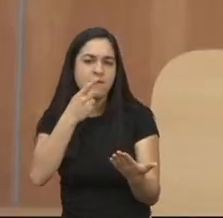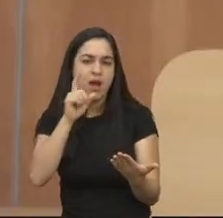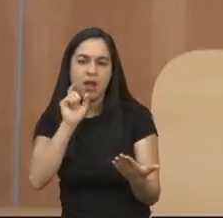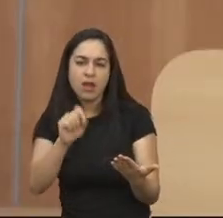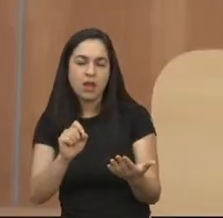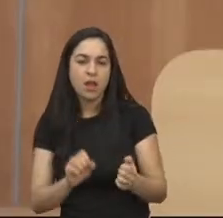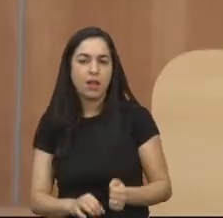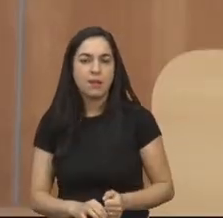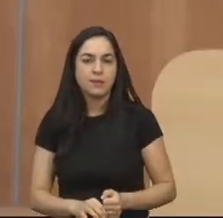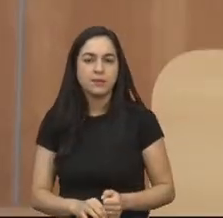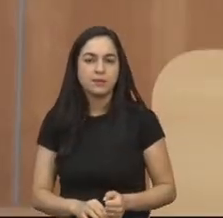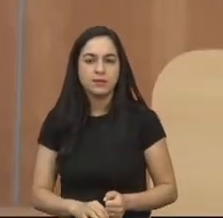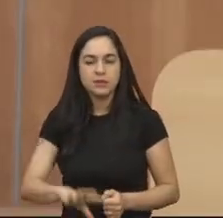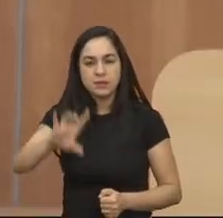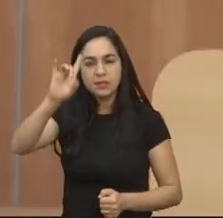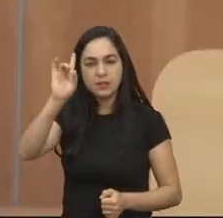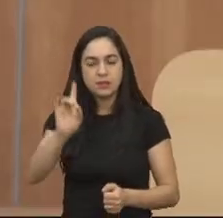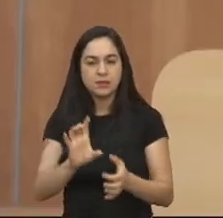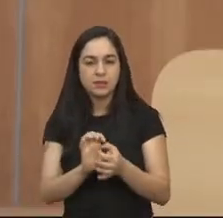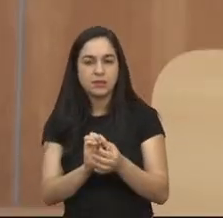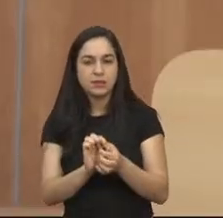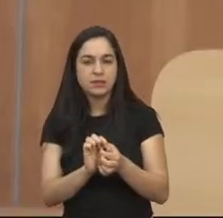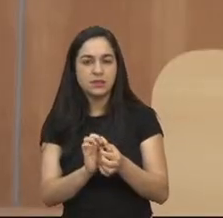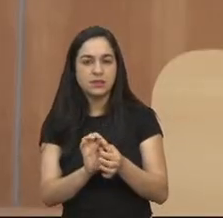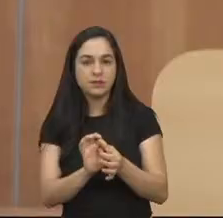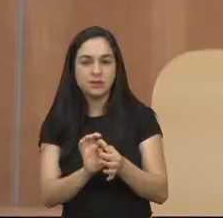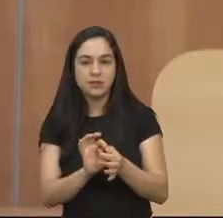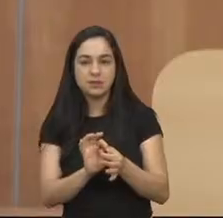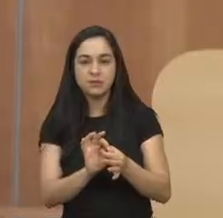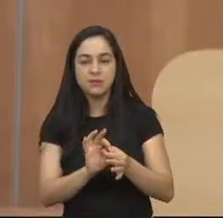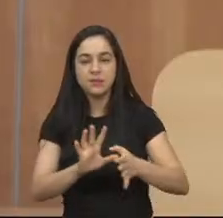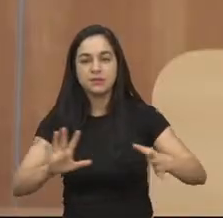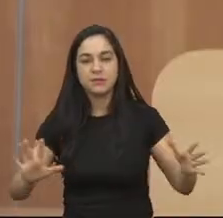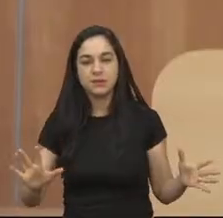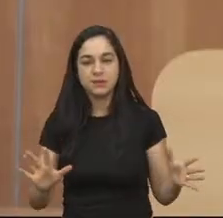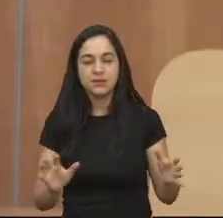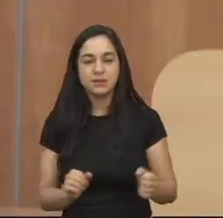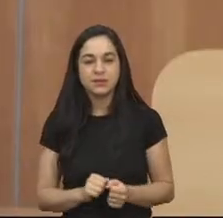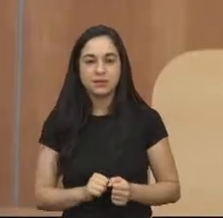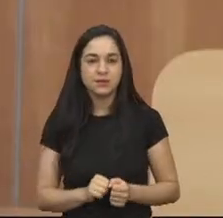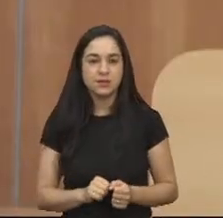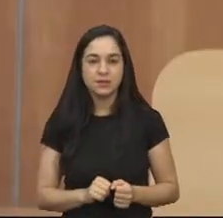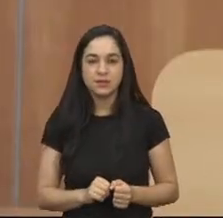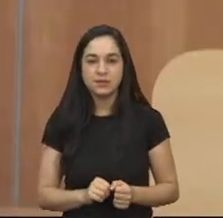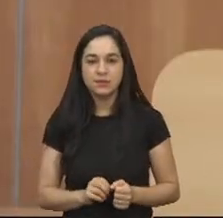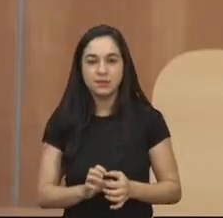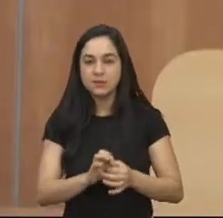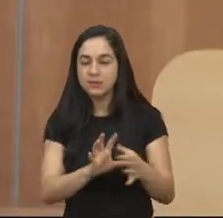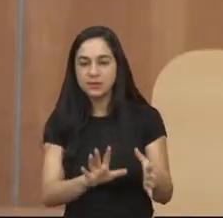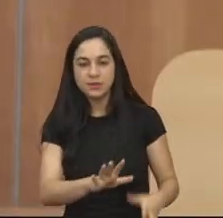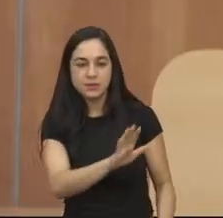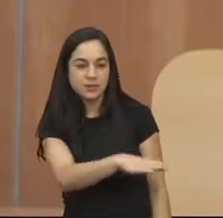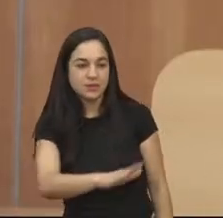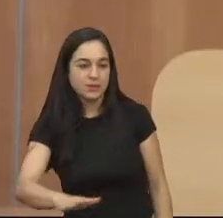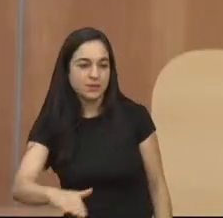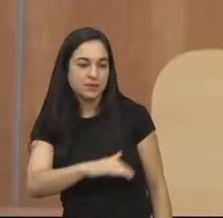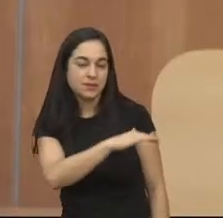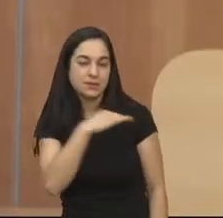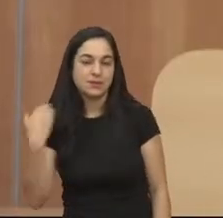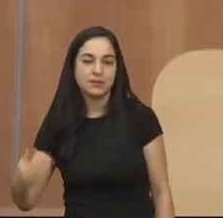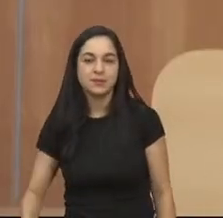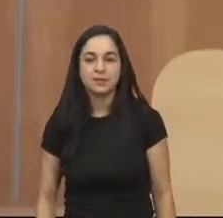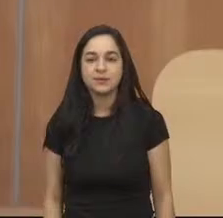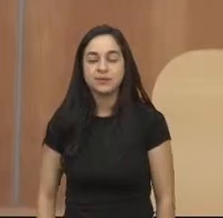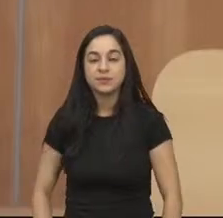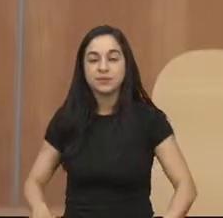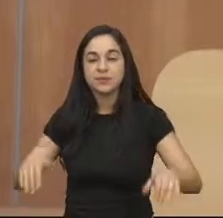que Deus dá o direito de pessoas tirarem vida dessas crianças. Então, é muito importante que